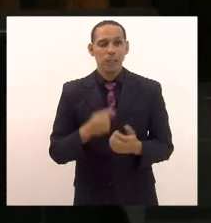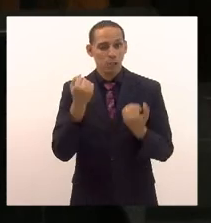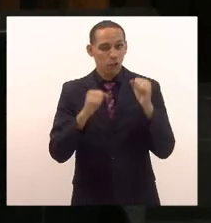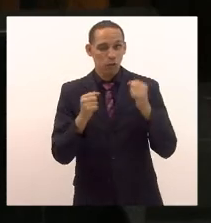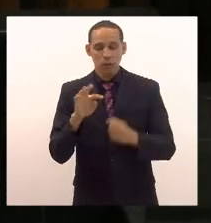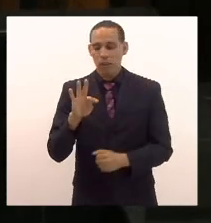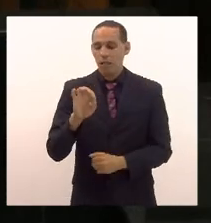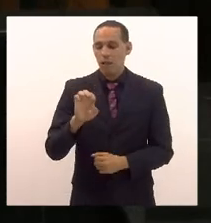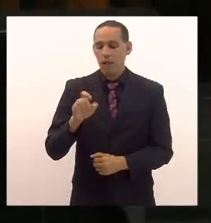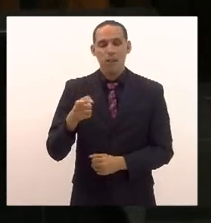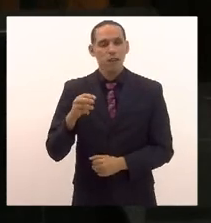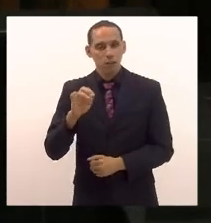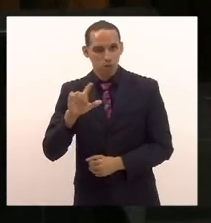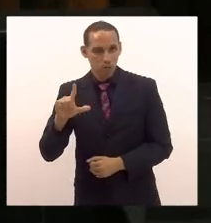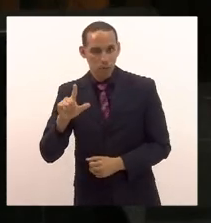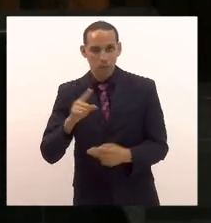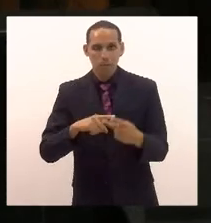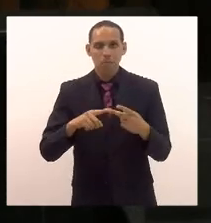papelão